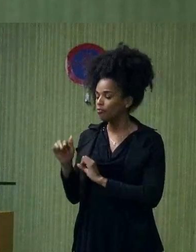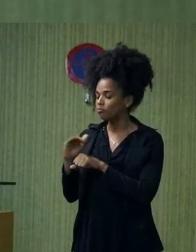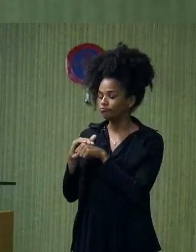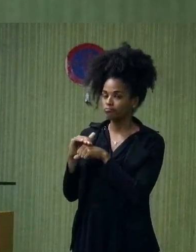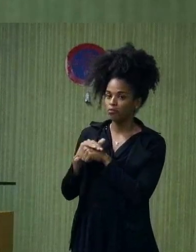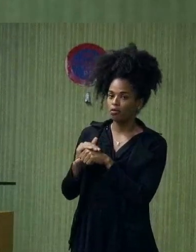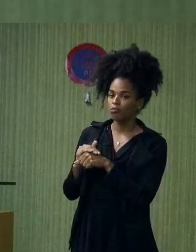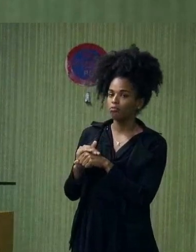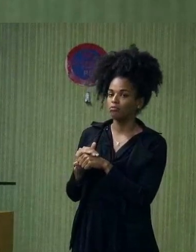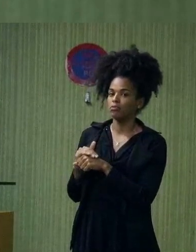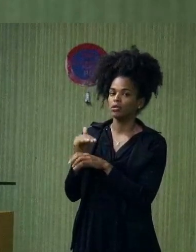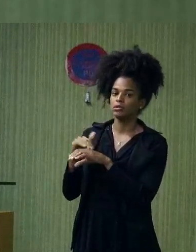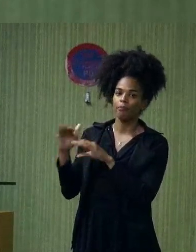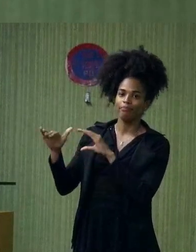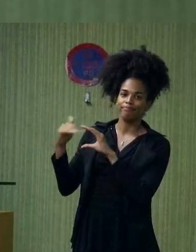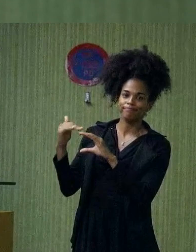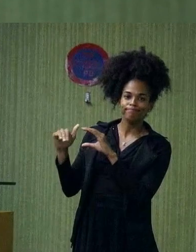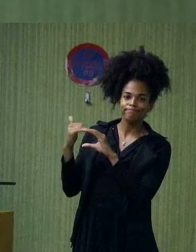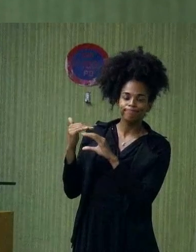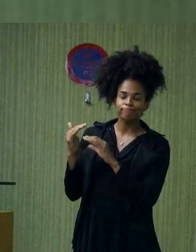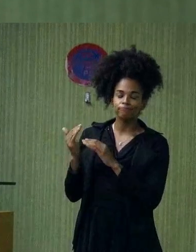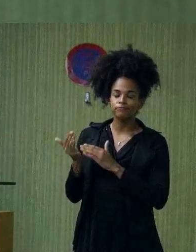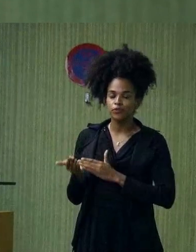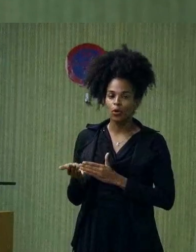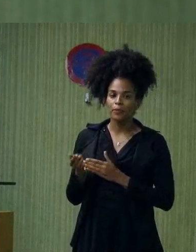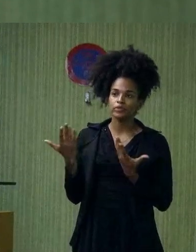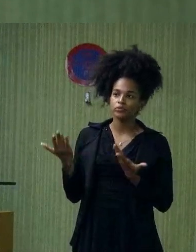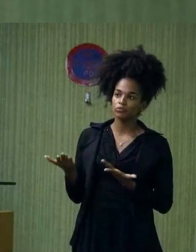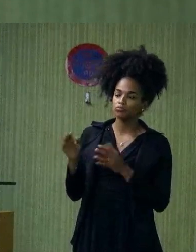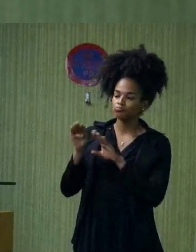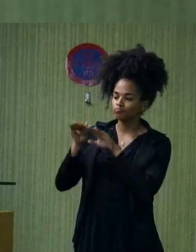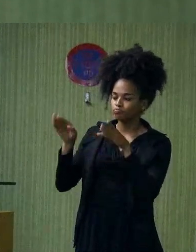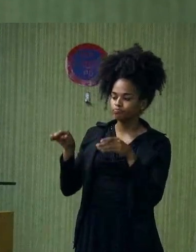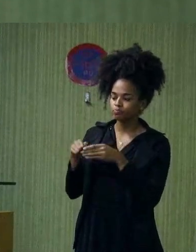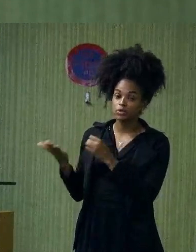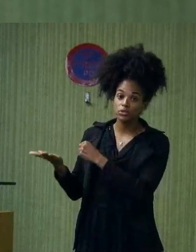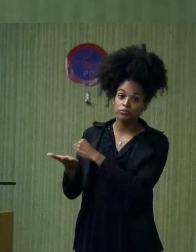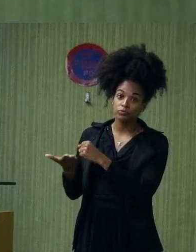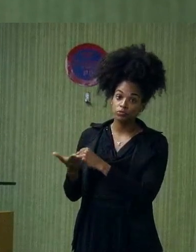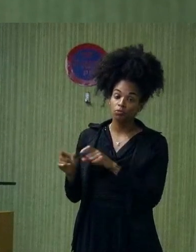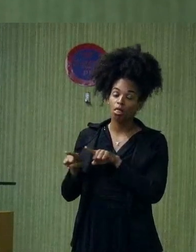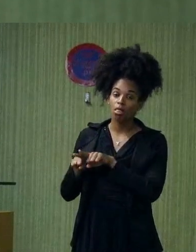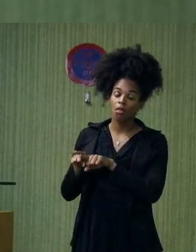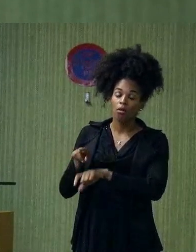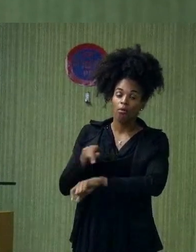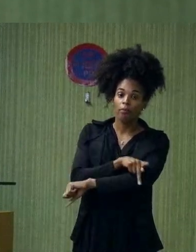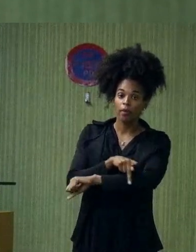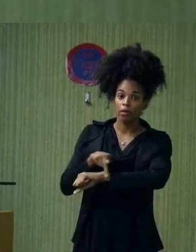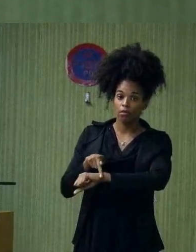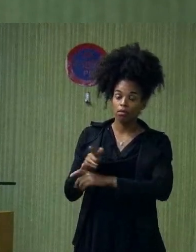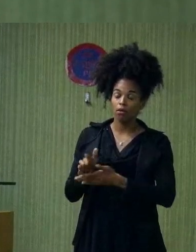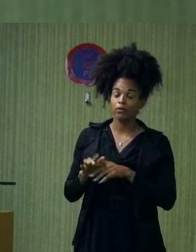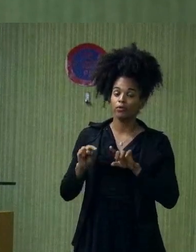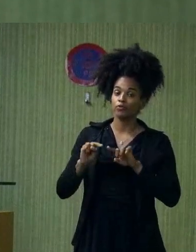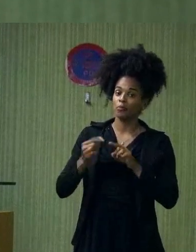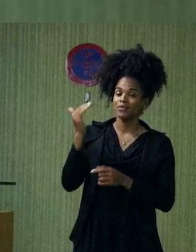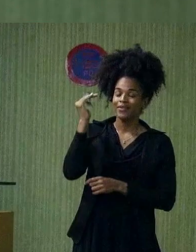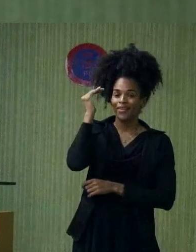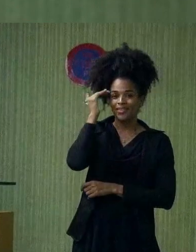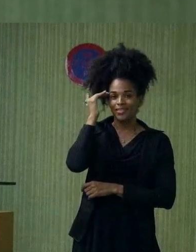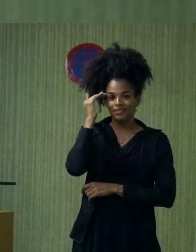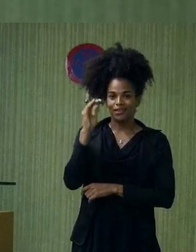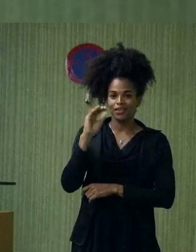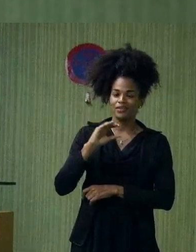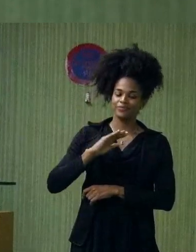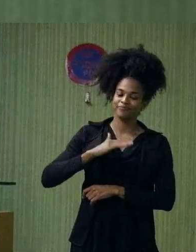solicitava informações das questões estruturais e pedagógicas mas como a gente sabe que o Rio Negro